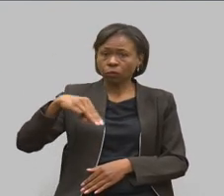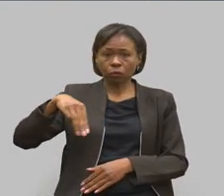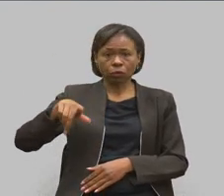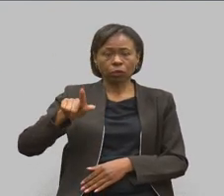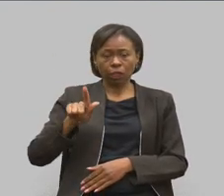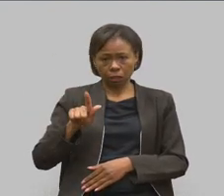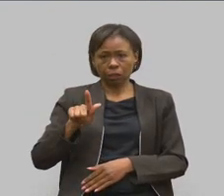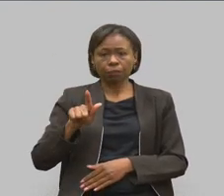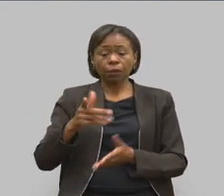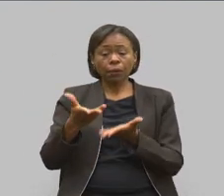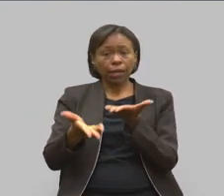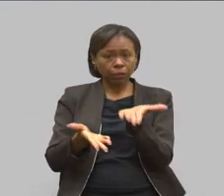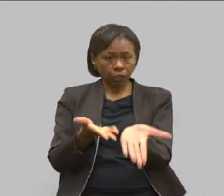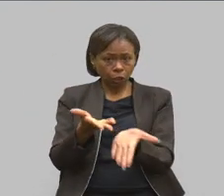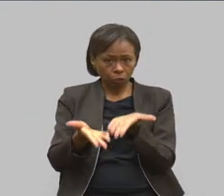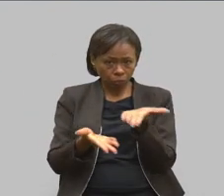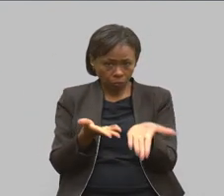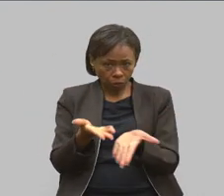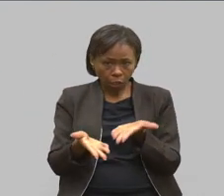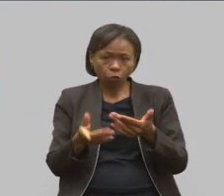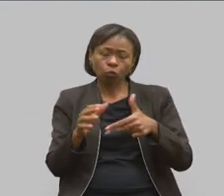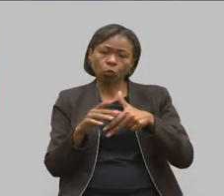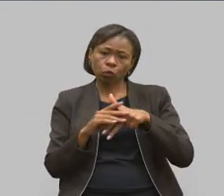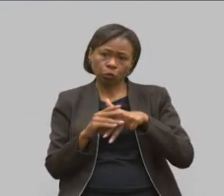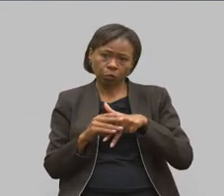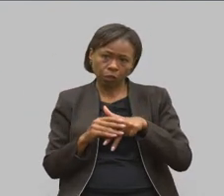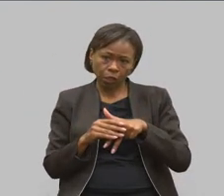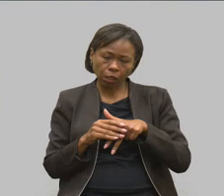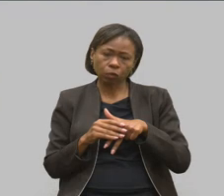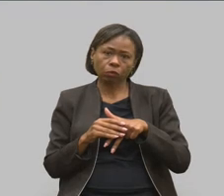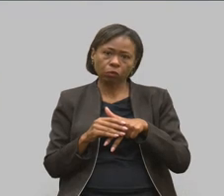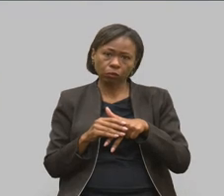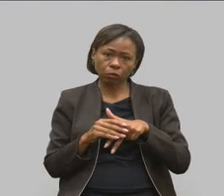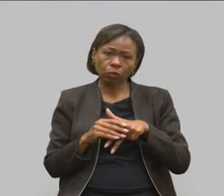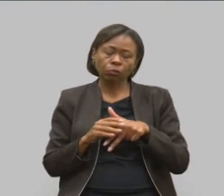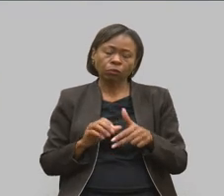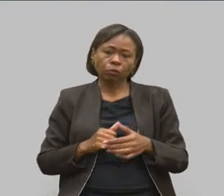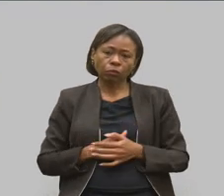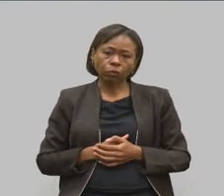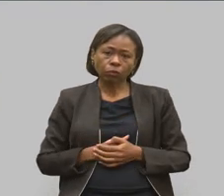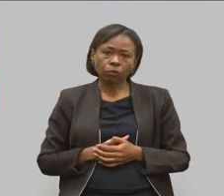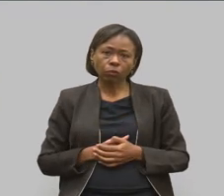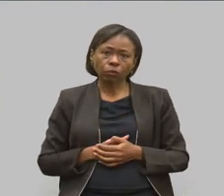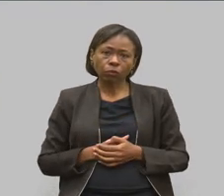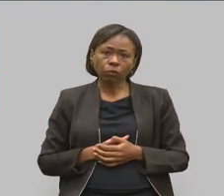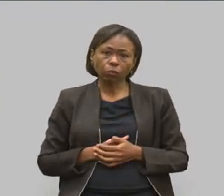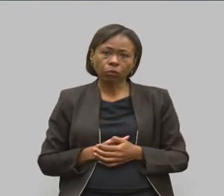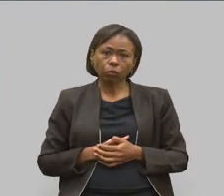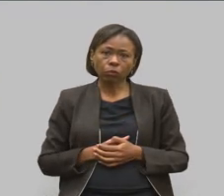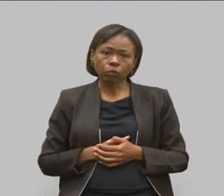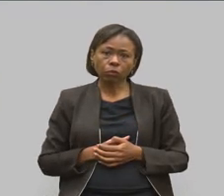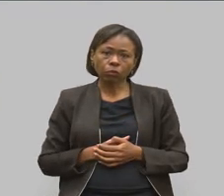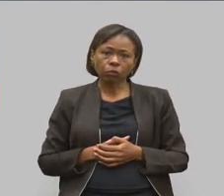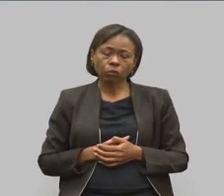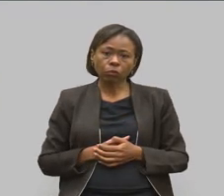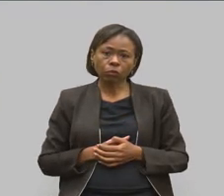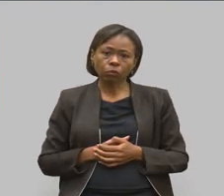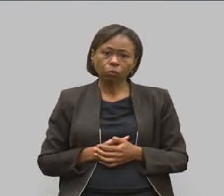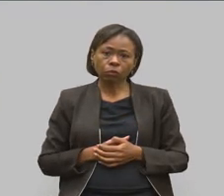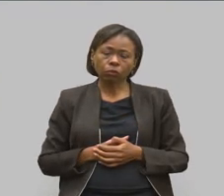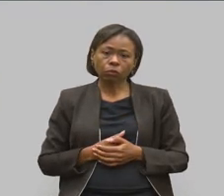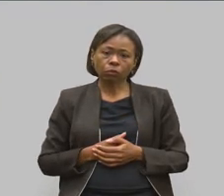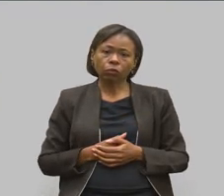atendimento aos pacientes eh nas modalidades Como eu disse tendo a presença dos profissionais